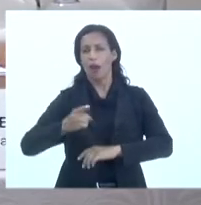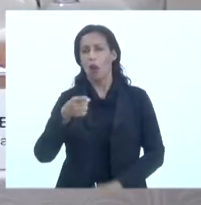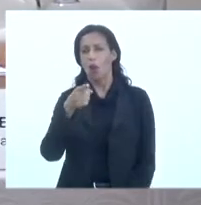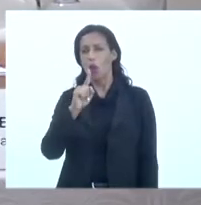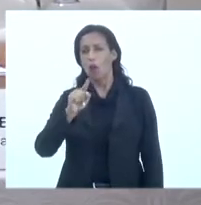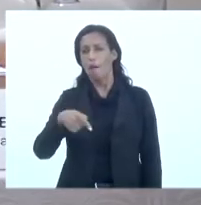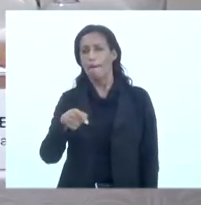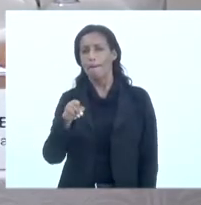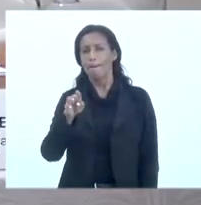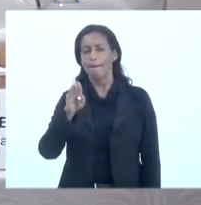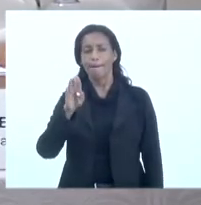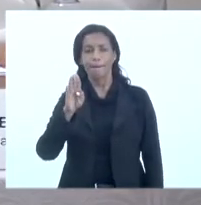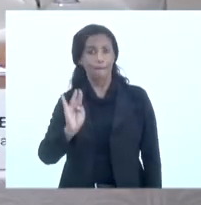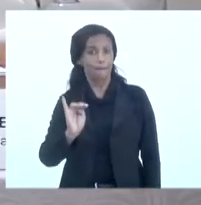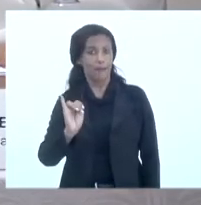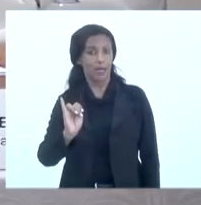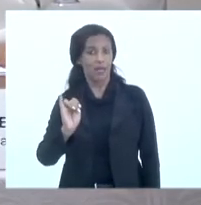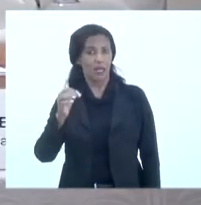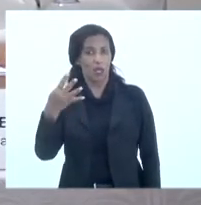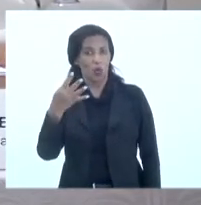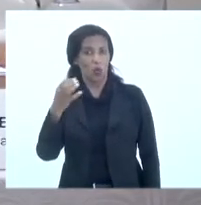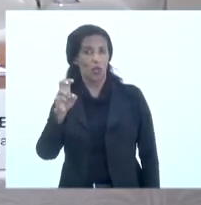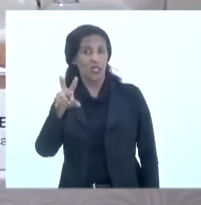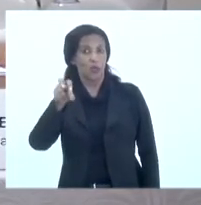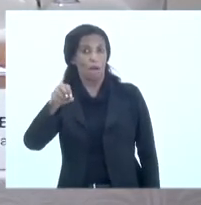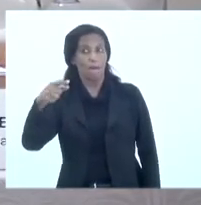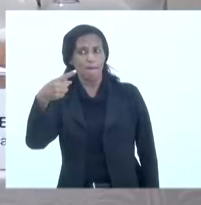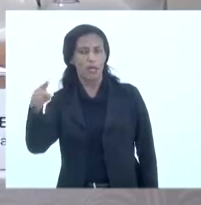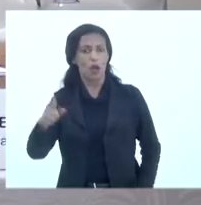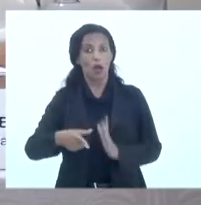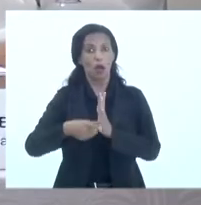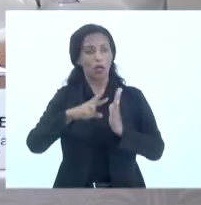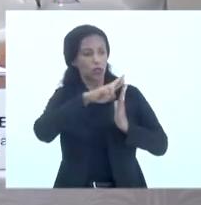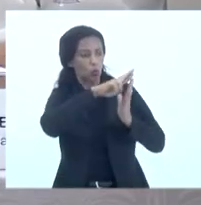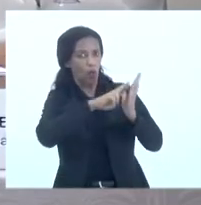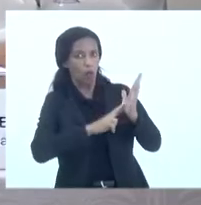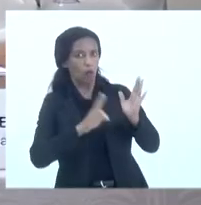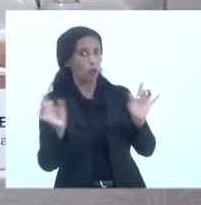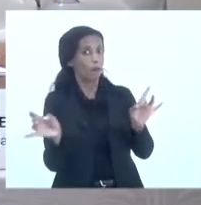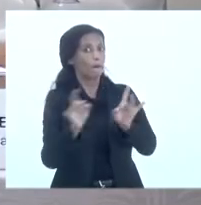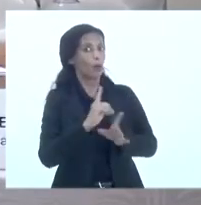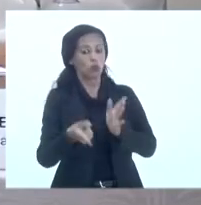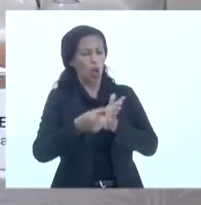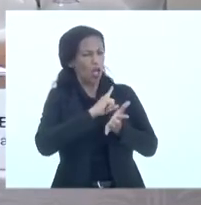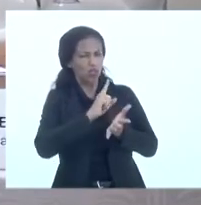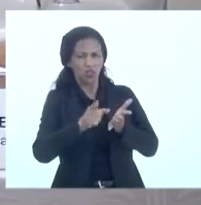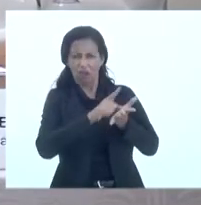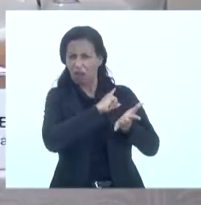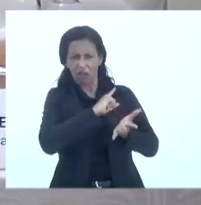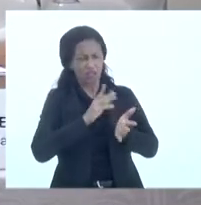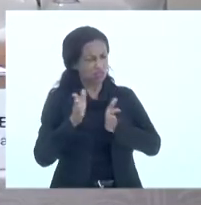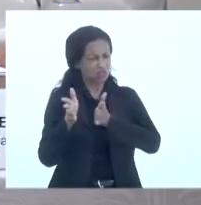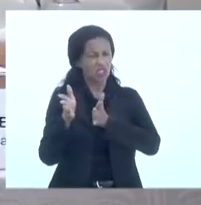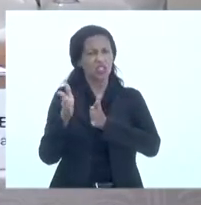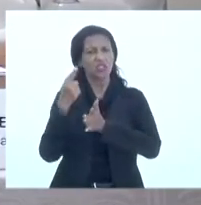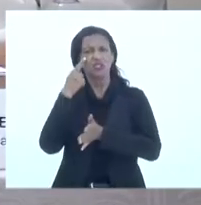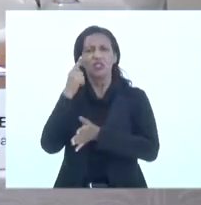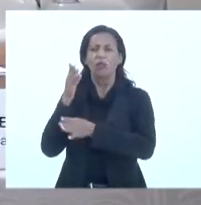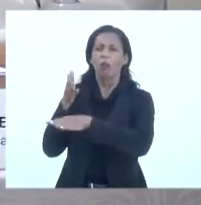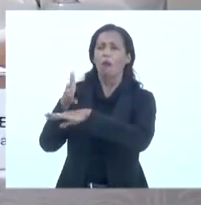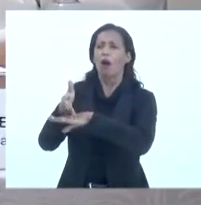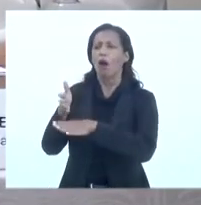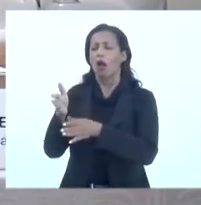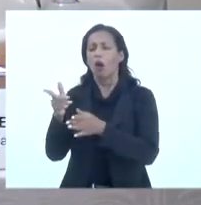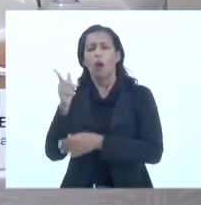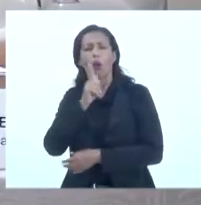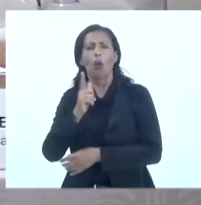1,450 bilhões. Antes mesmo de ter o relatório final, antes mesmo de a gente ter acesso aos números. E